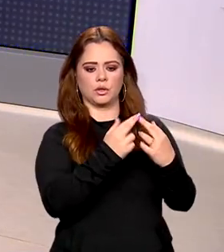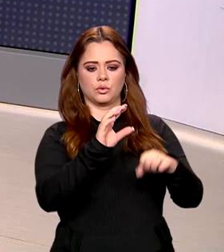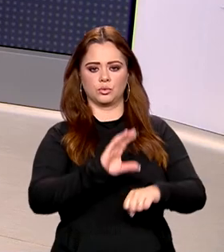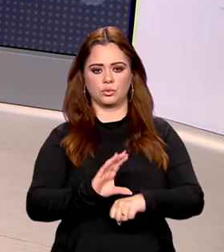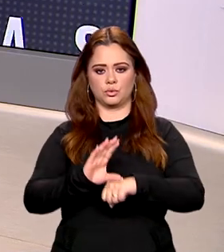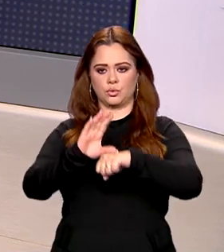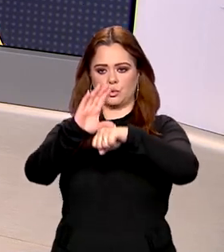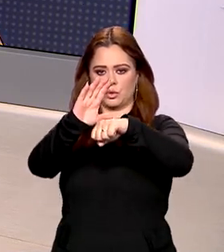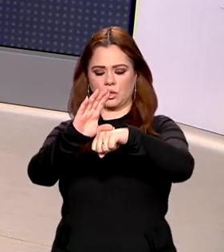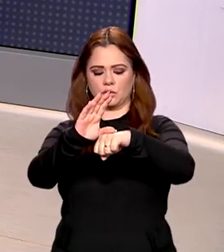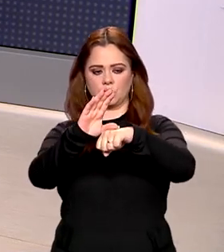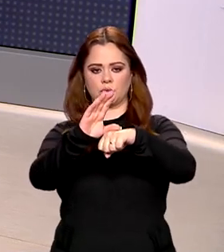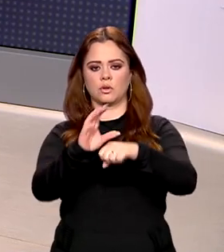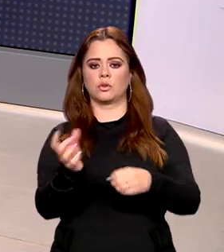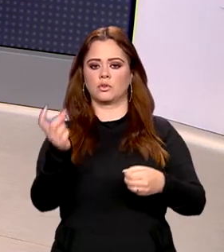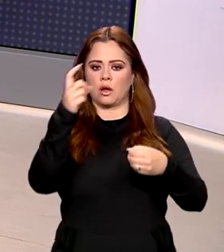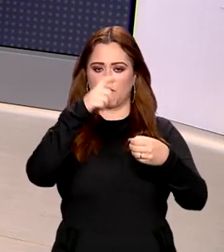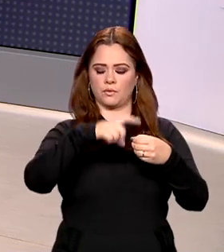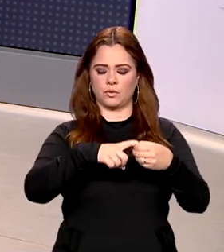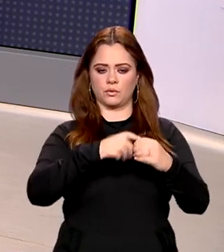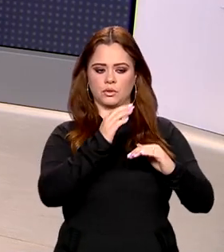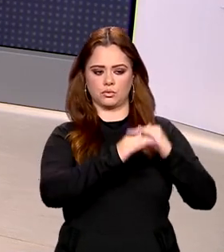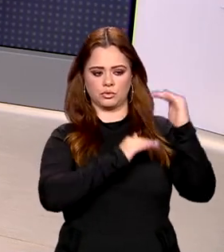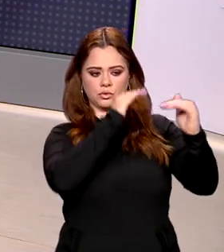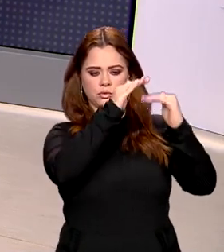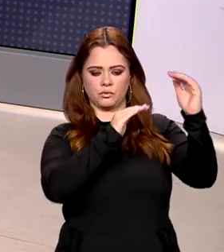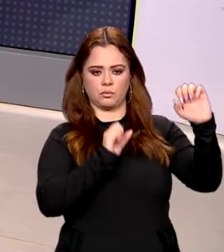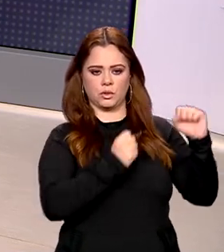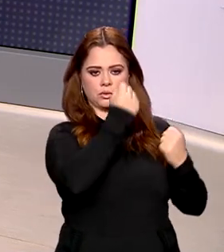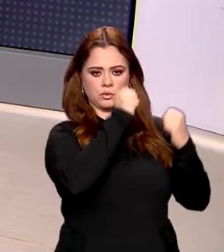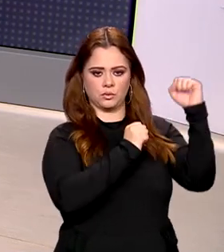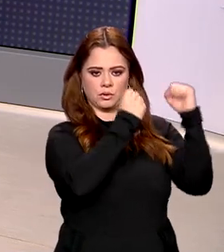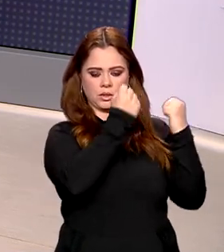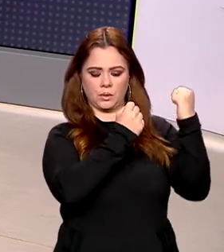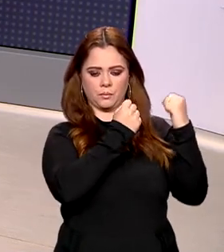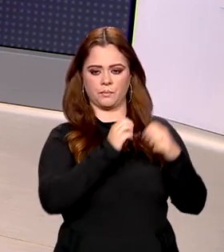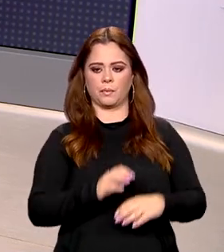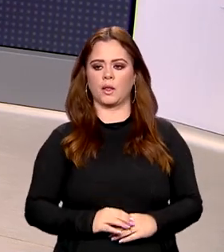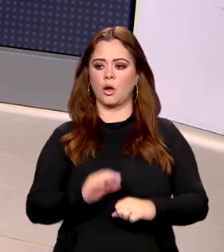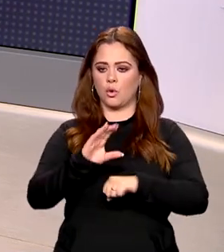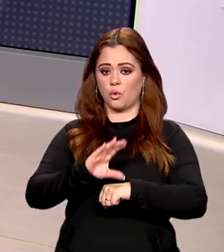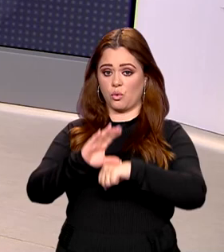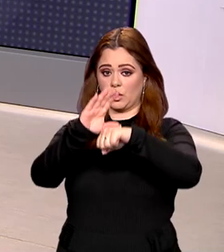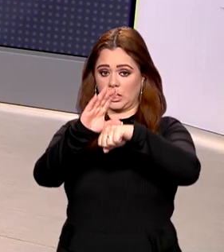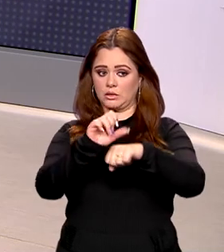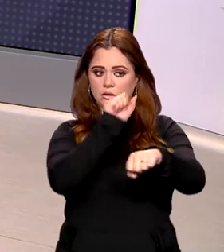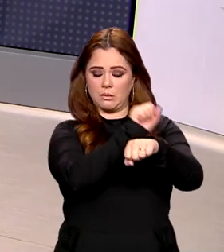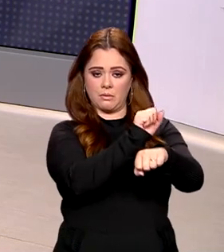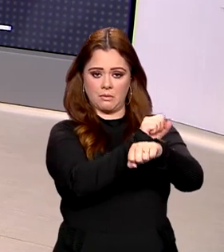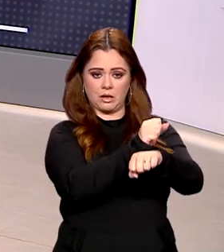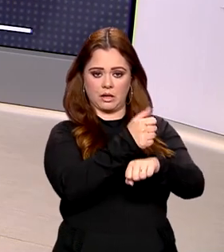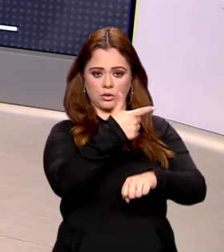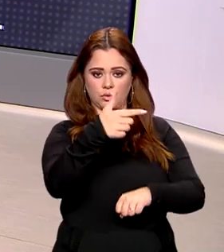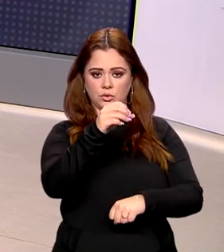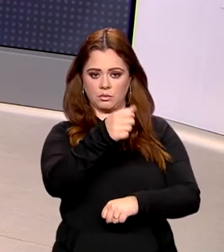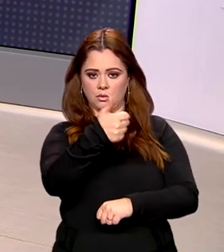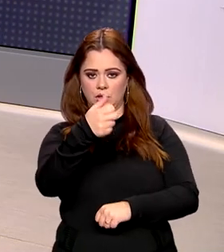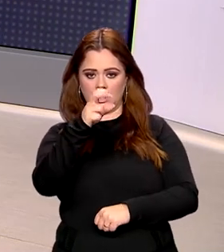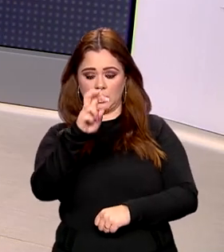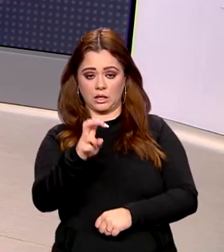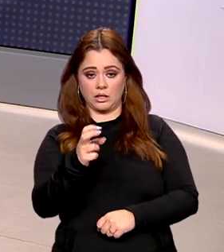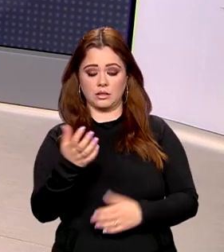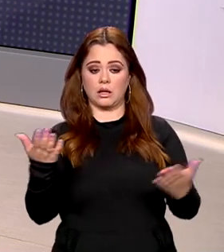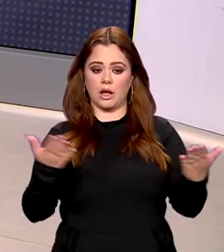do Conselho Nacional de Desenvolvimento Industrial. O conselho, que estava desativado desde 2015,